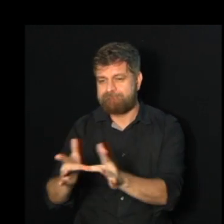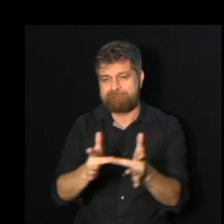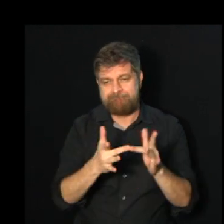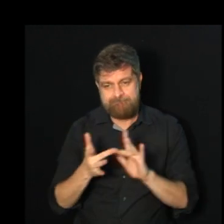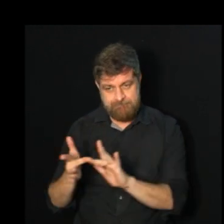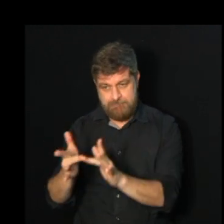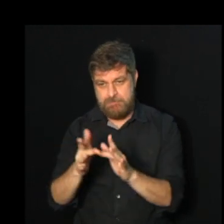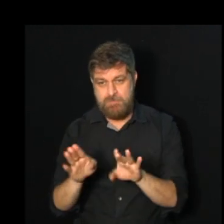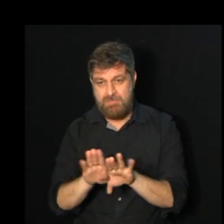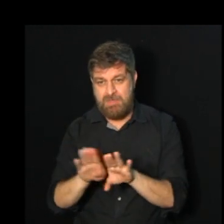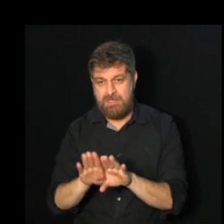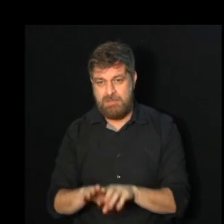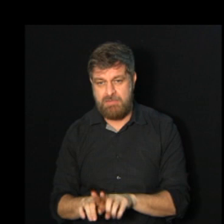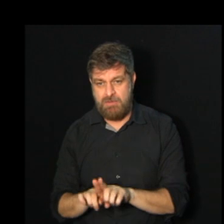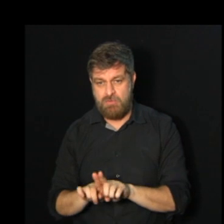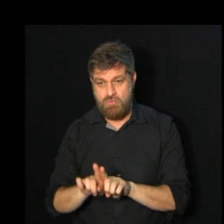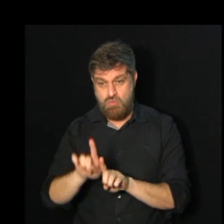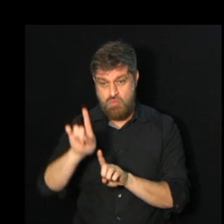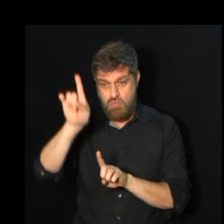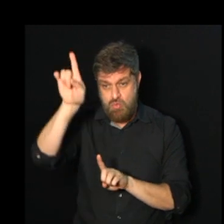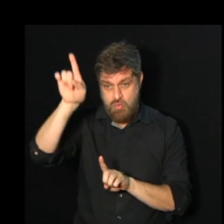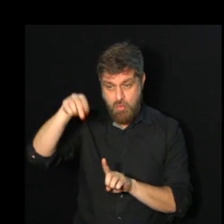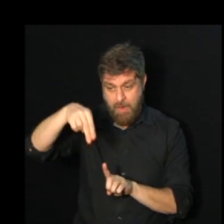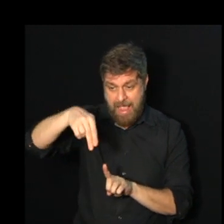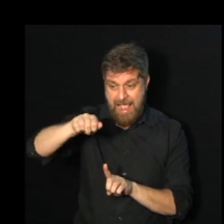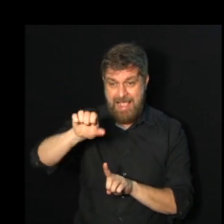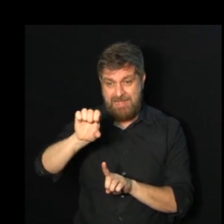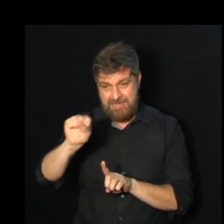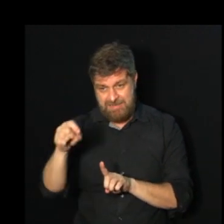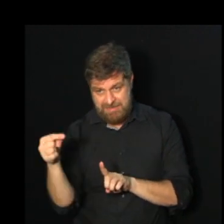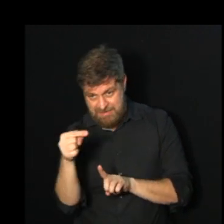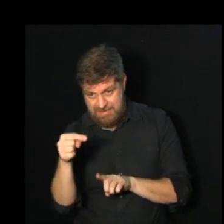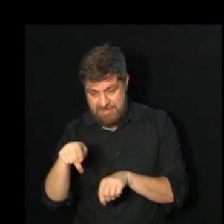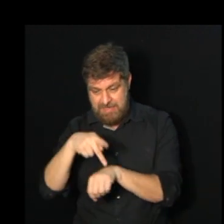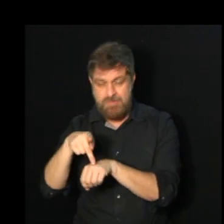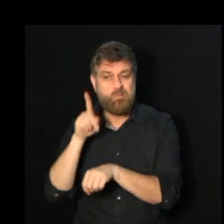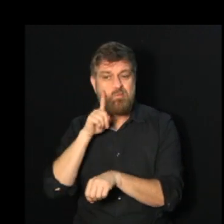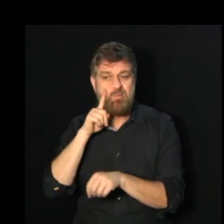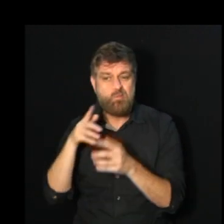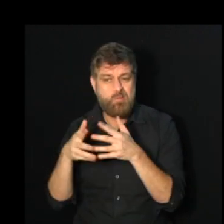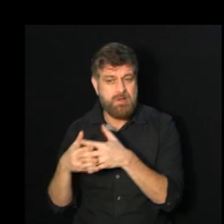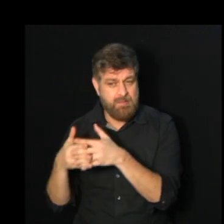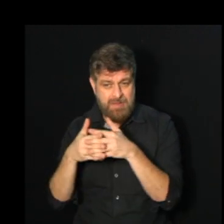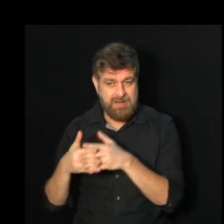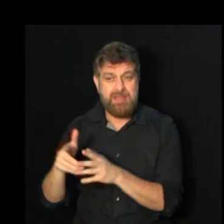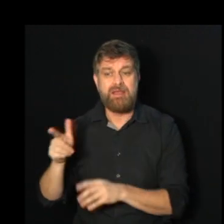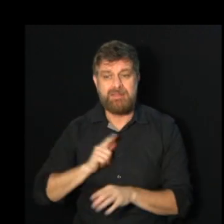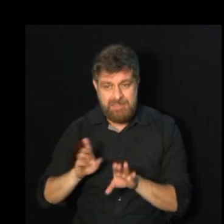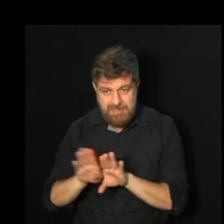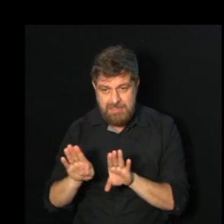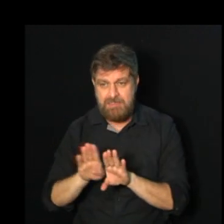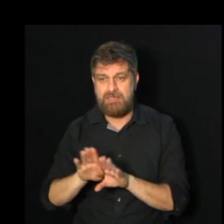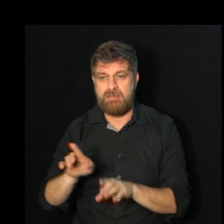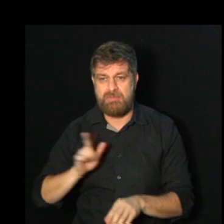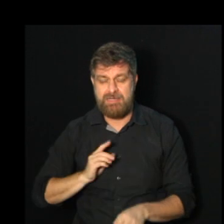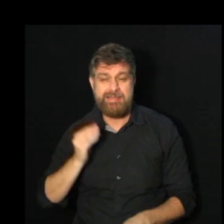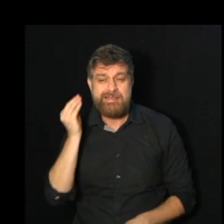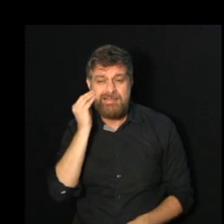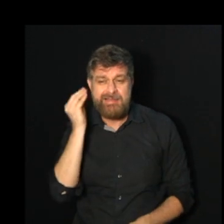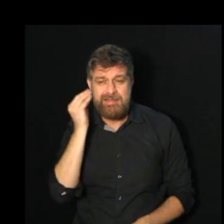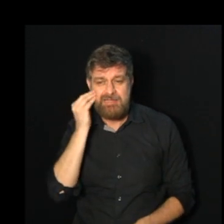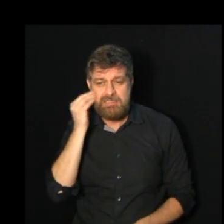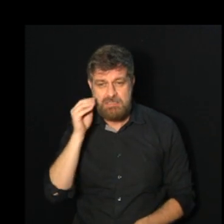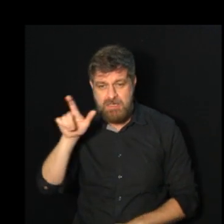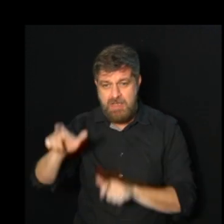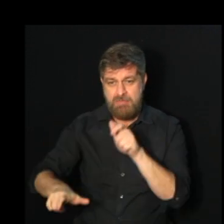própria NASA ela tem usado na Estação Espacial Americana, na ISS, testes para você comandar